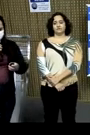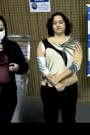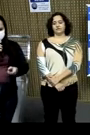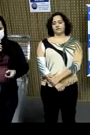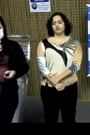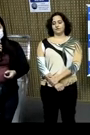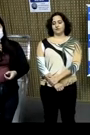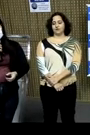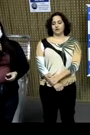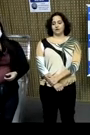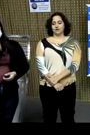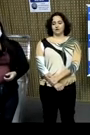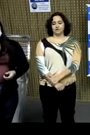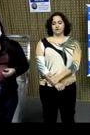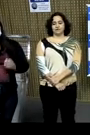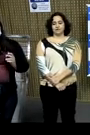100%.